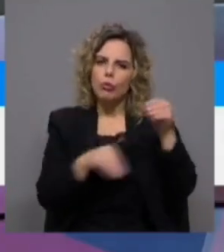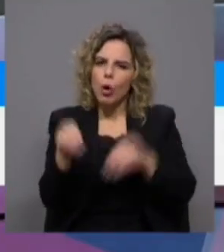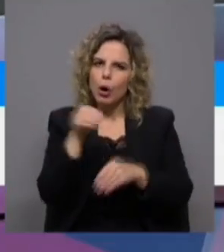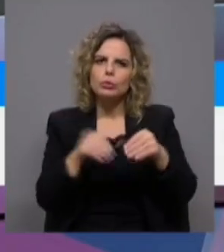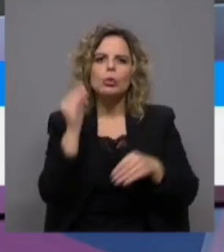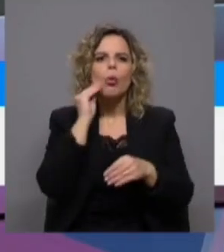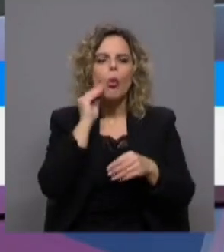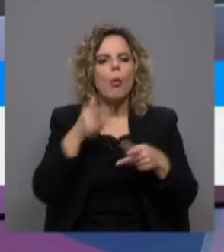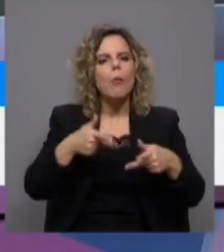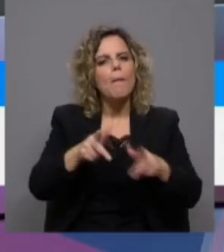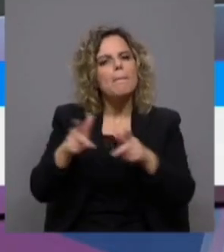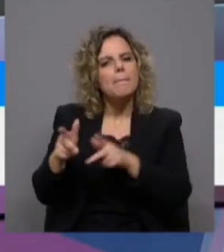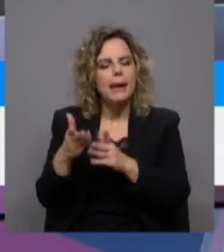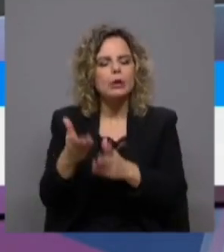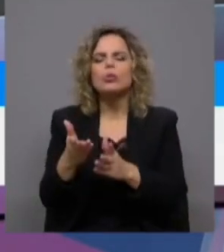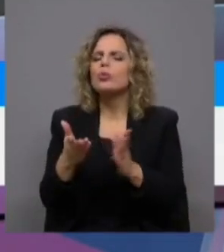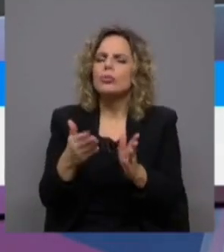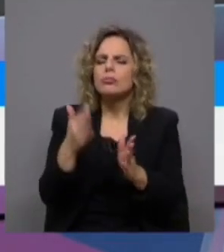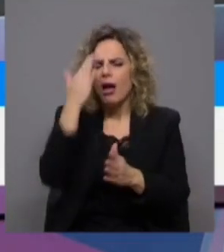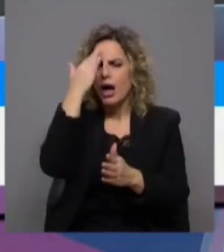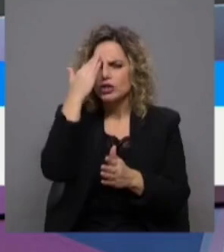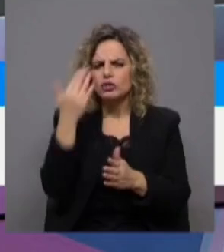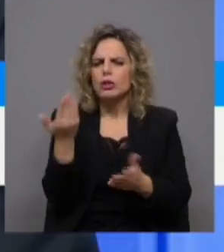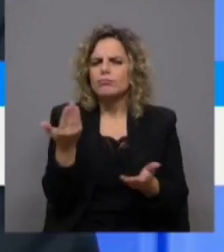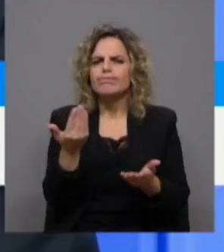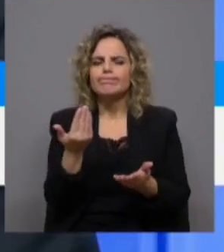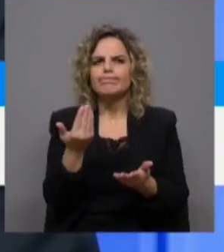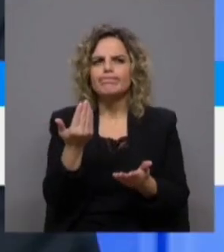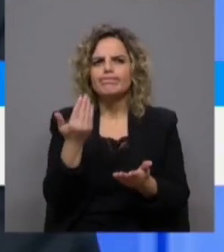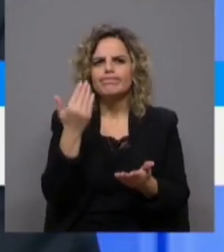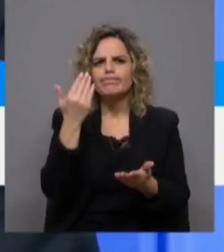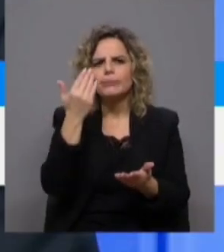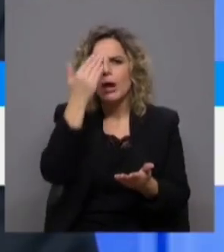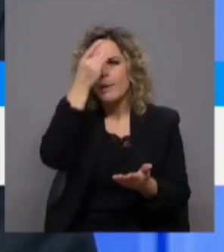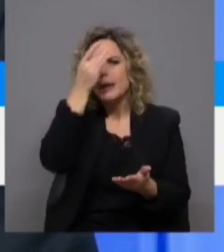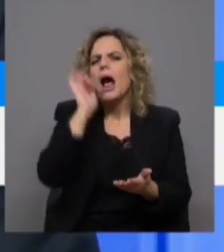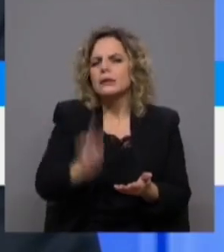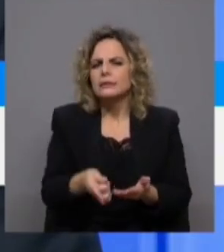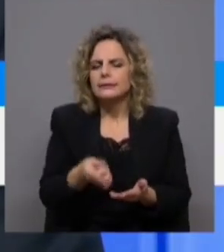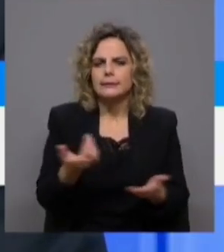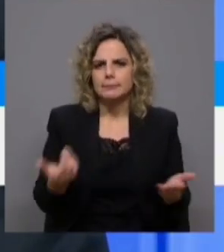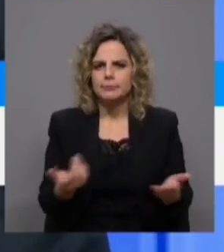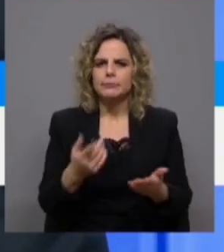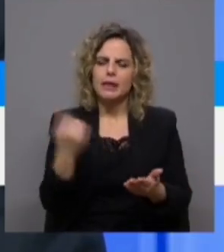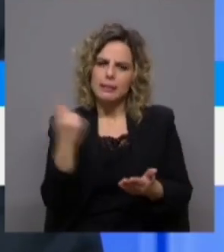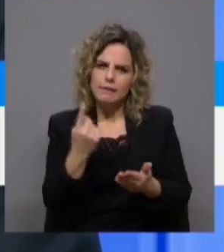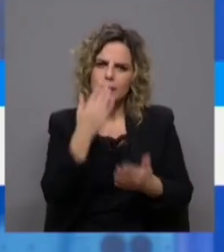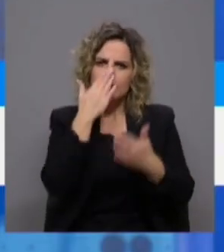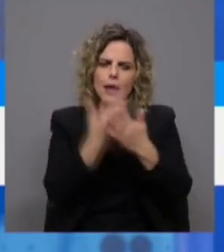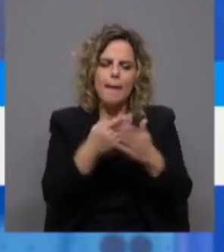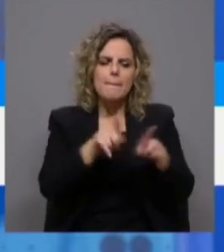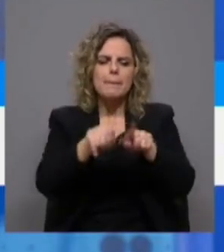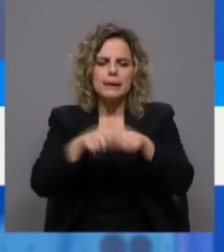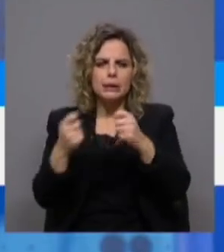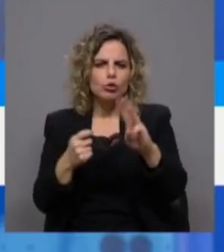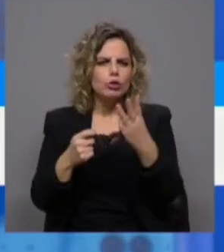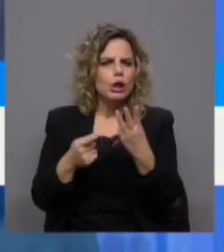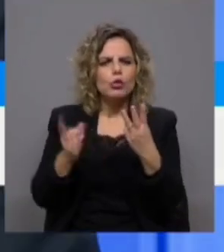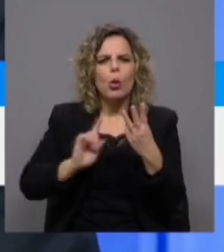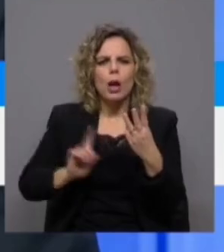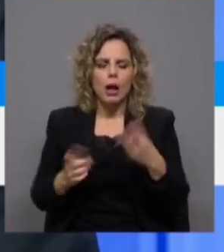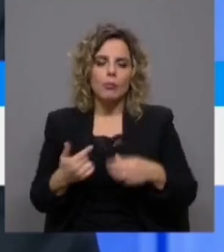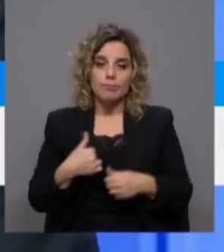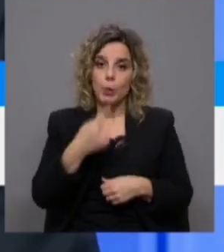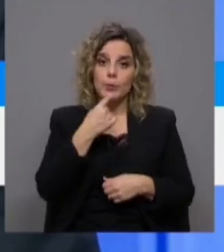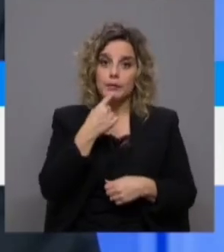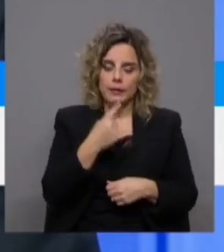através do método de onde qual é a sua posição sobre isso Acha que Viajantes que viram com envolvendo os três partes ou não e o